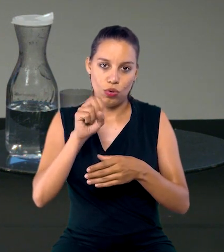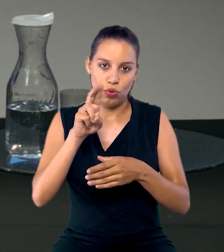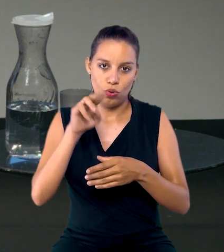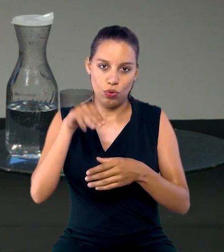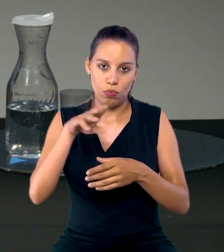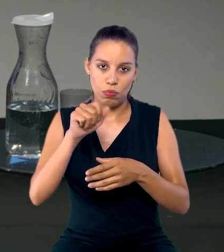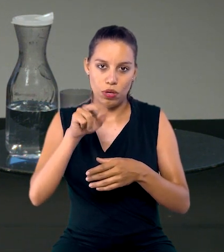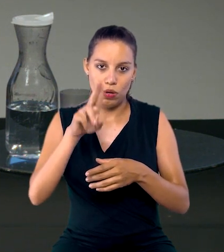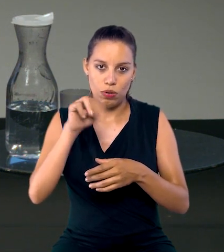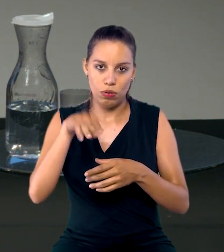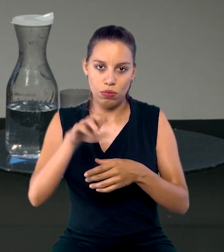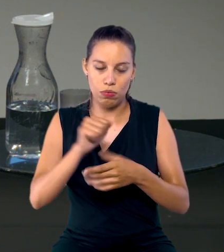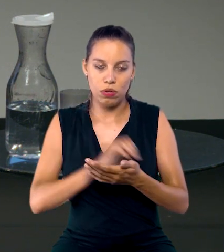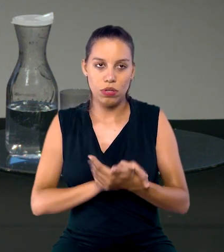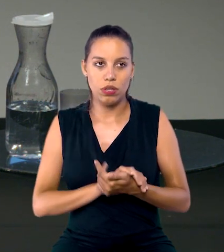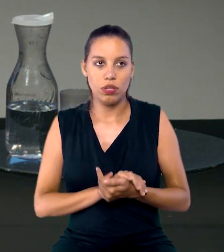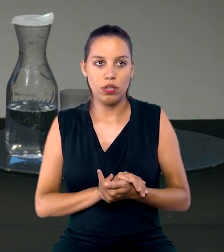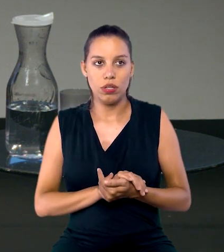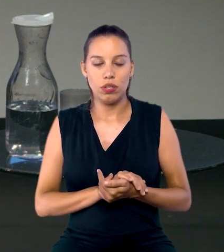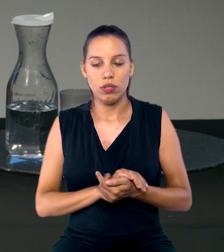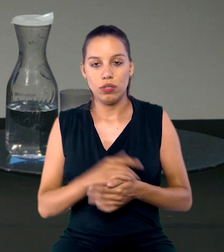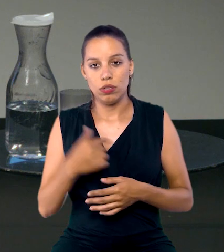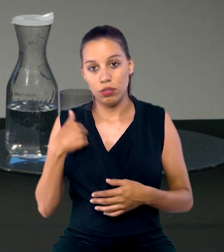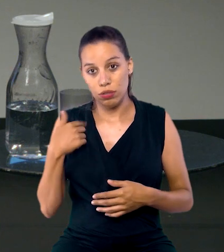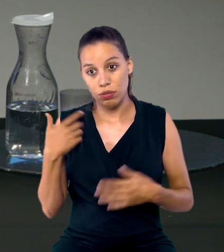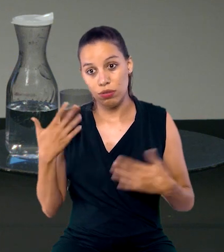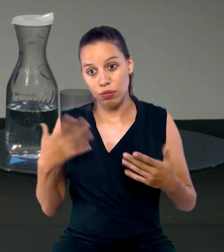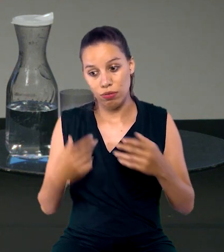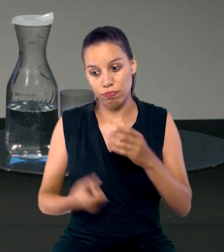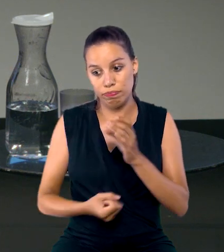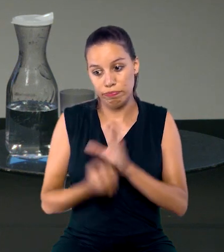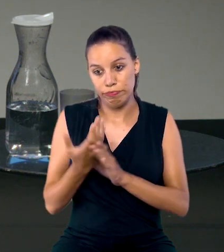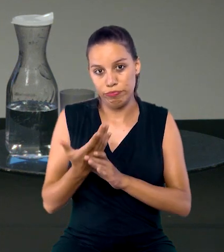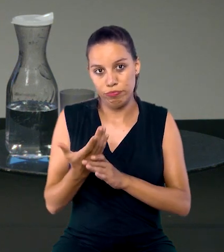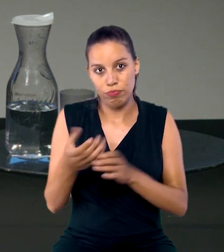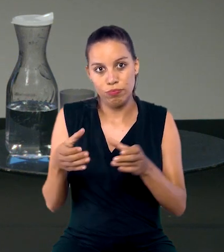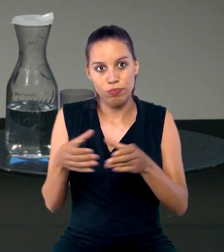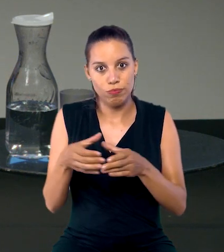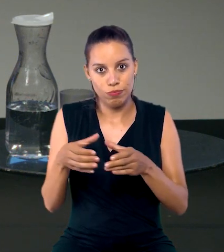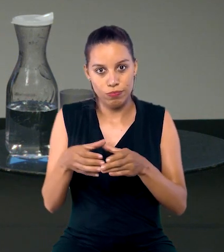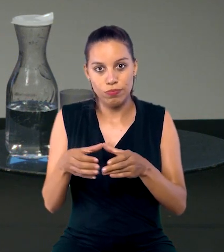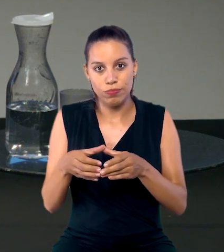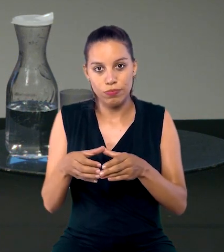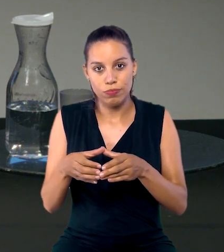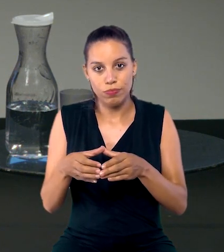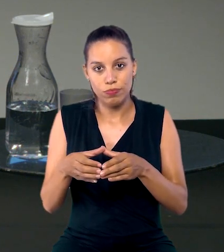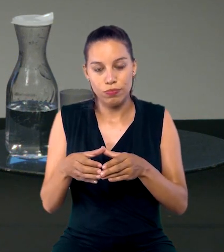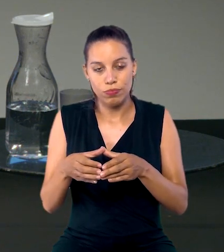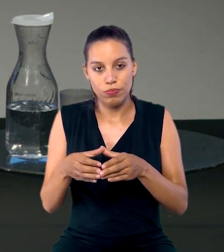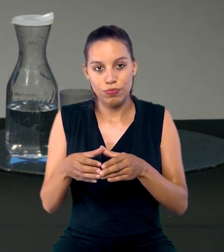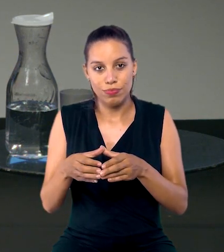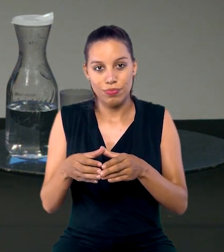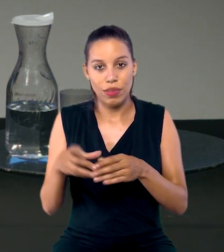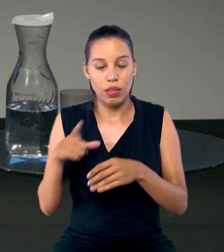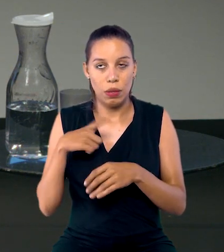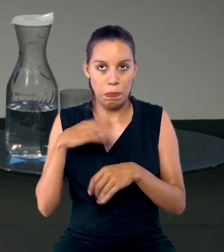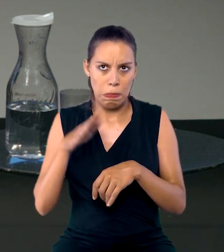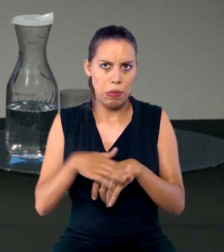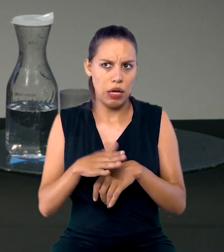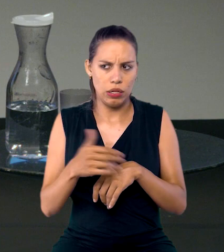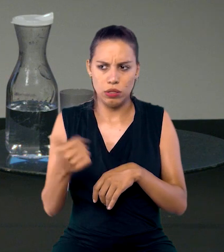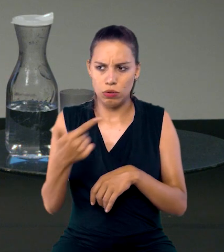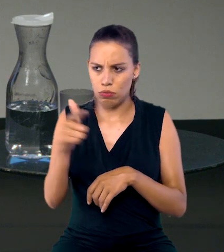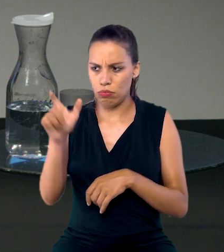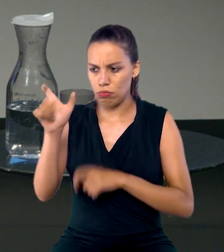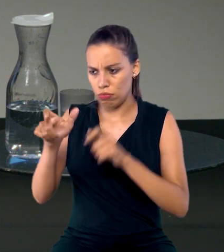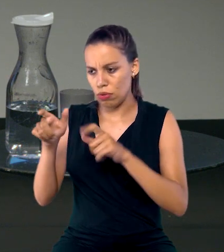eu acho que Suma Uma, eu sou uma das idealizadoras e uma das fundadoras, ou seja, vai bem mais além de